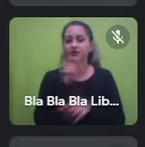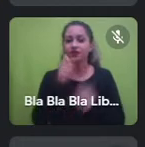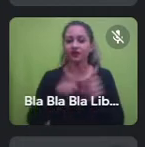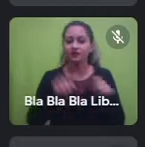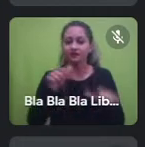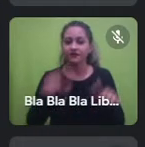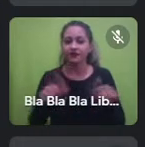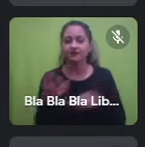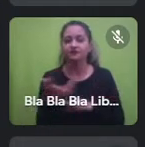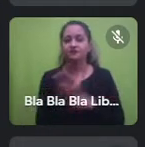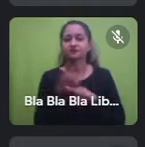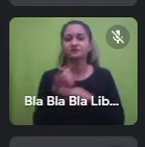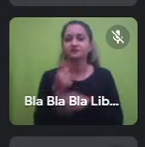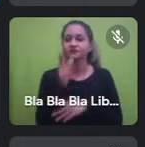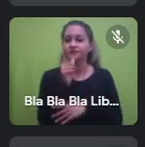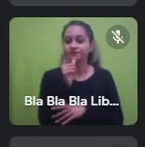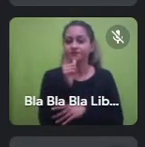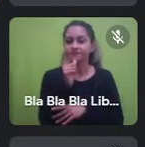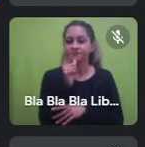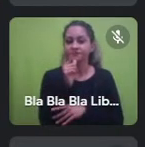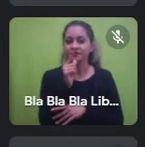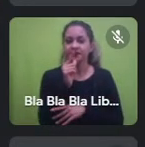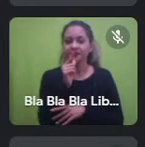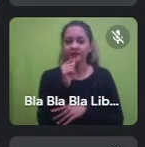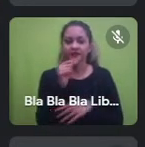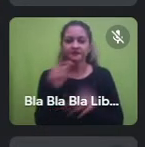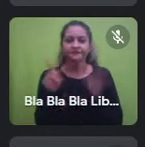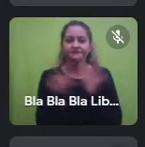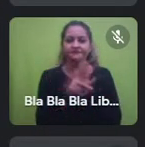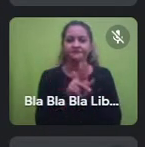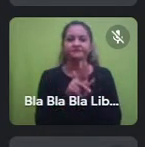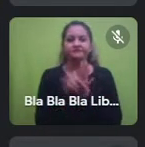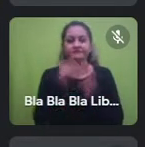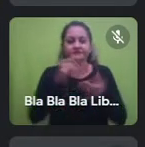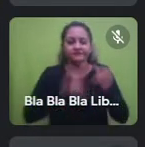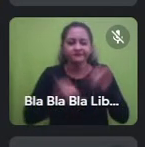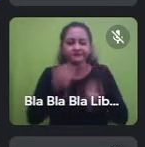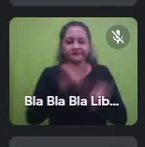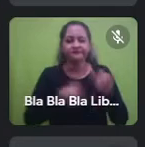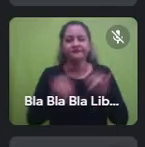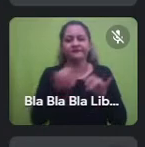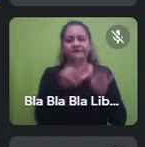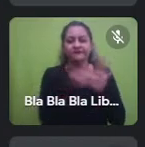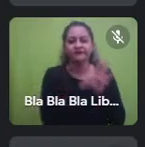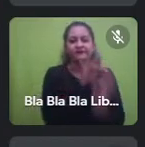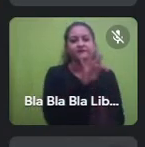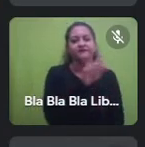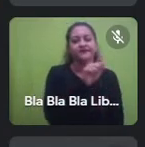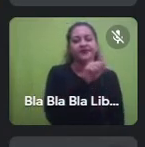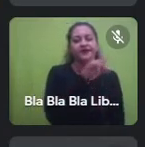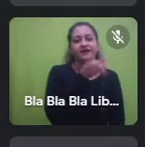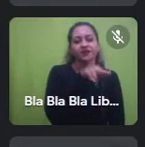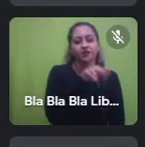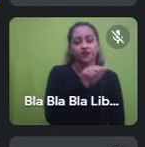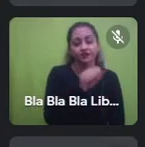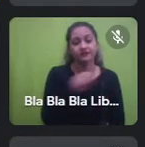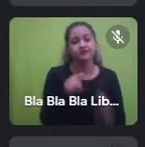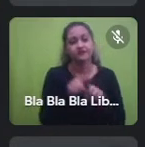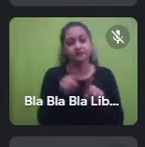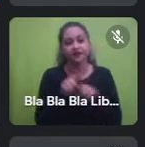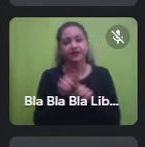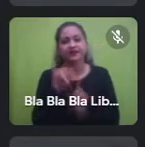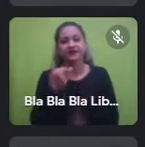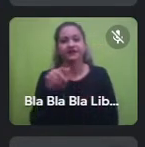a qualidade da água, no que refere-se à físico-química, tanto do Itacaiunas, Paraupebas e Igarapé Gelado.